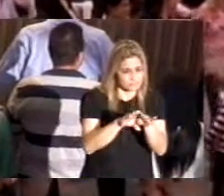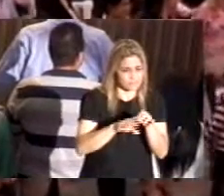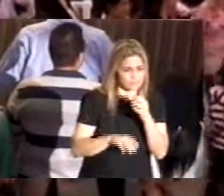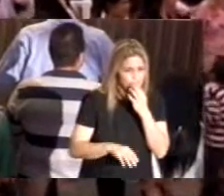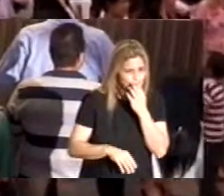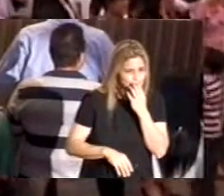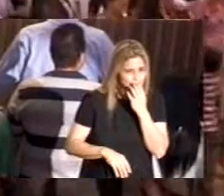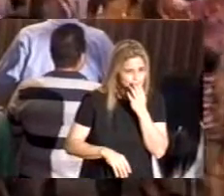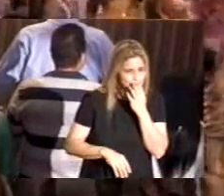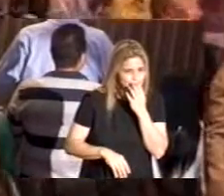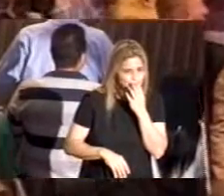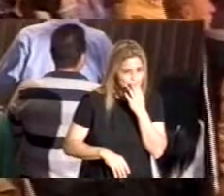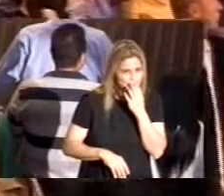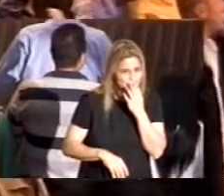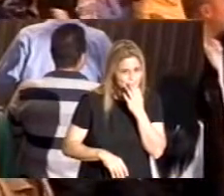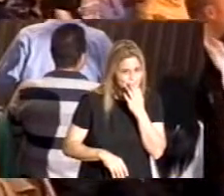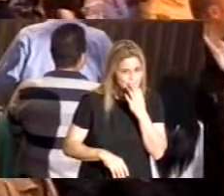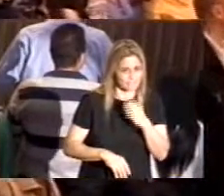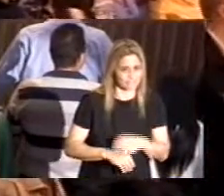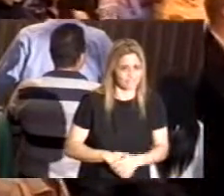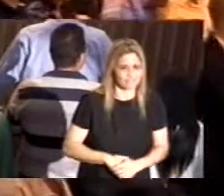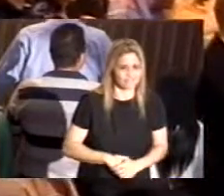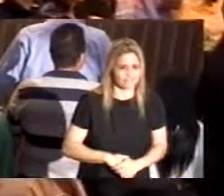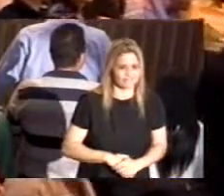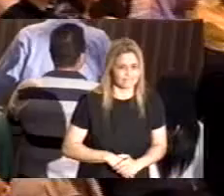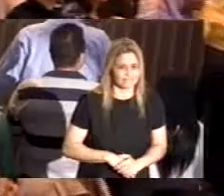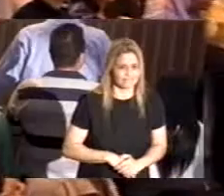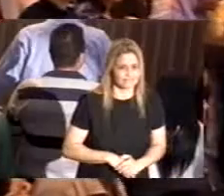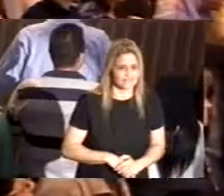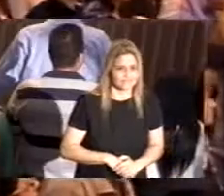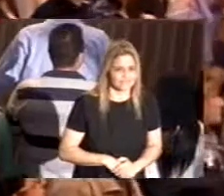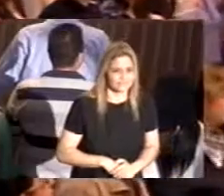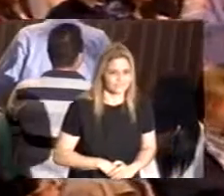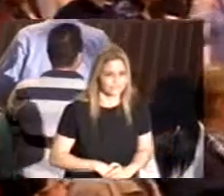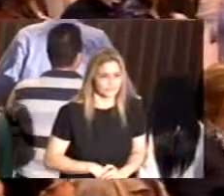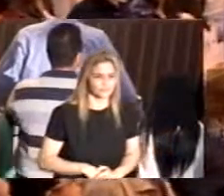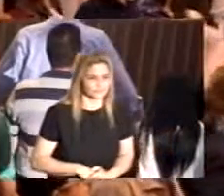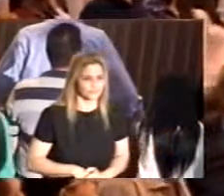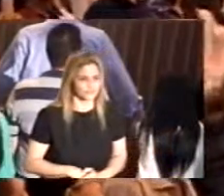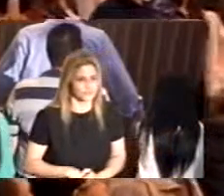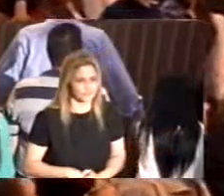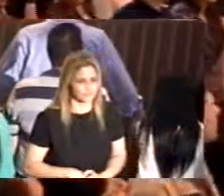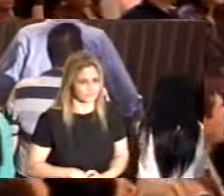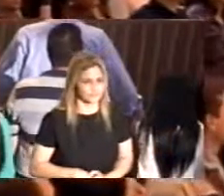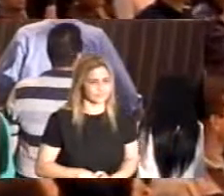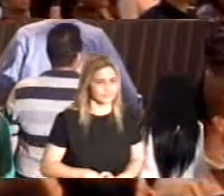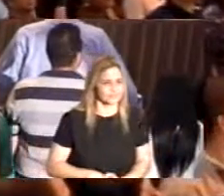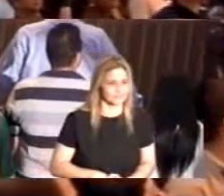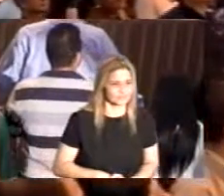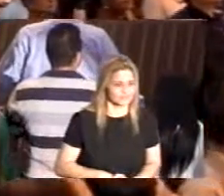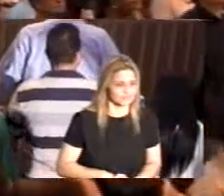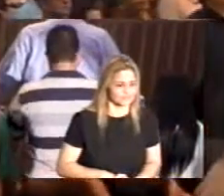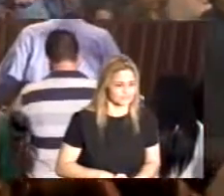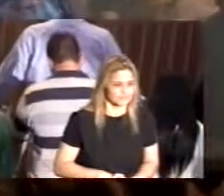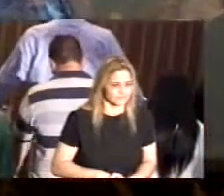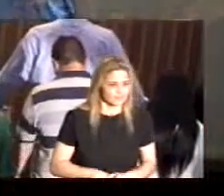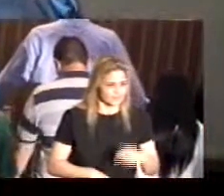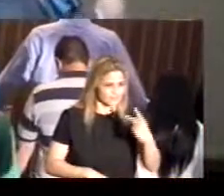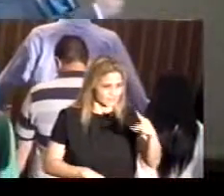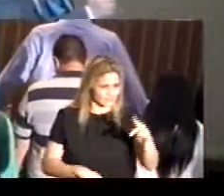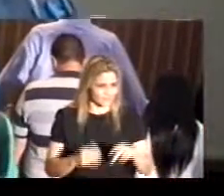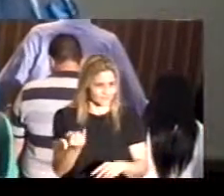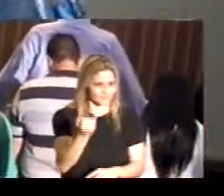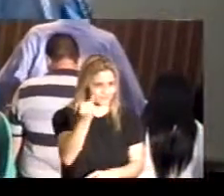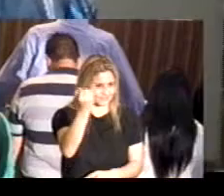virada, você vai estar em missão, tá? Quando eu estou fora dessa virada, eu talvez esteja